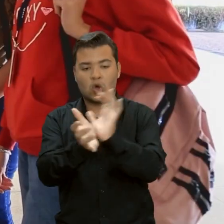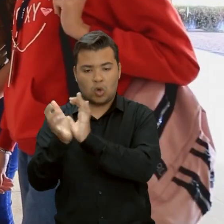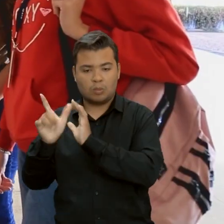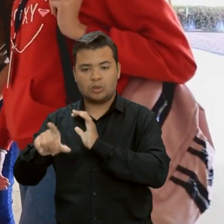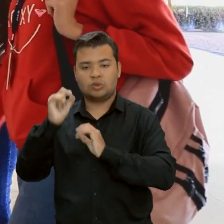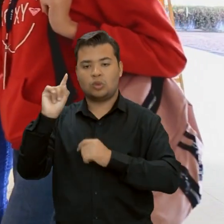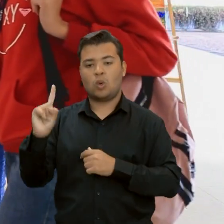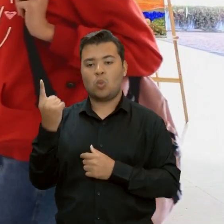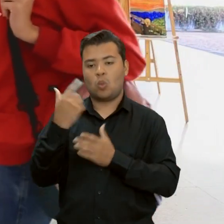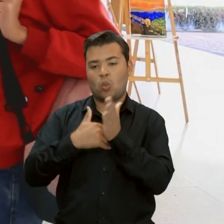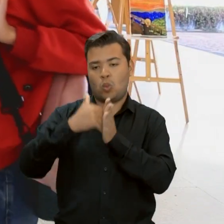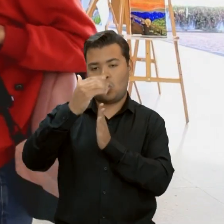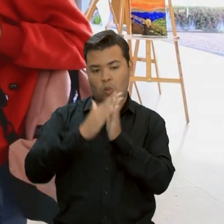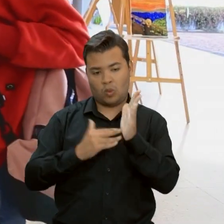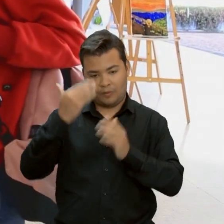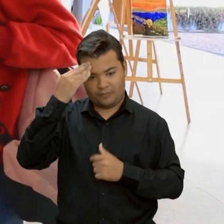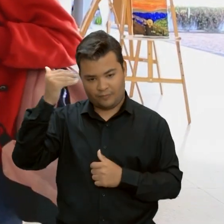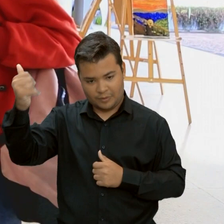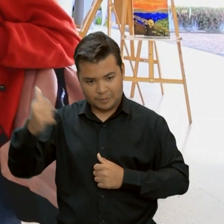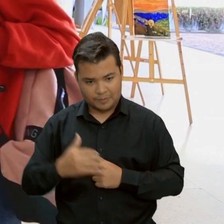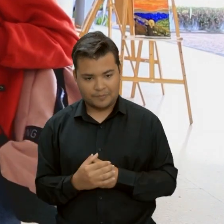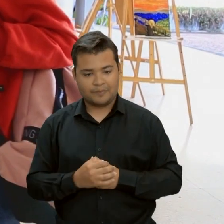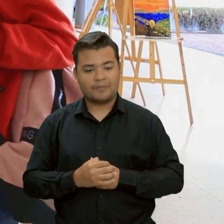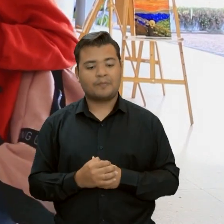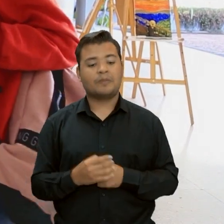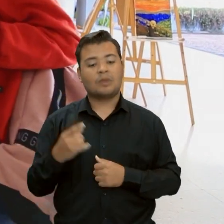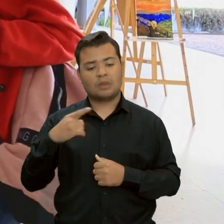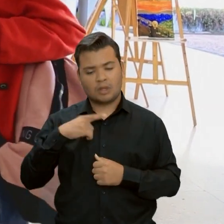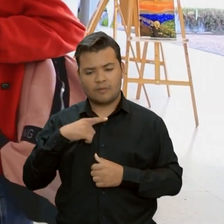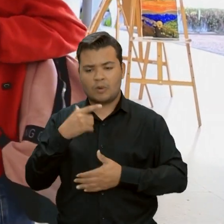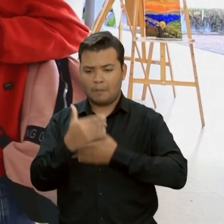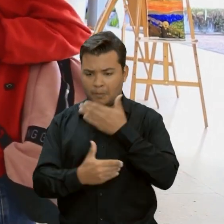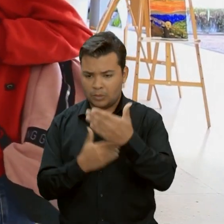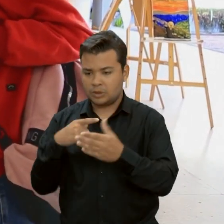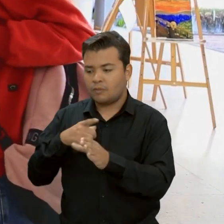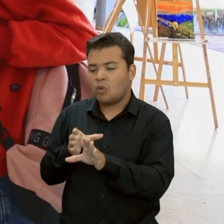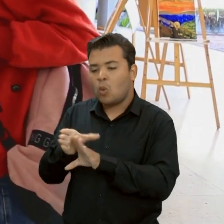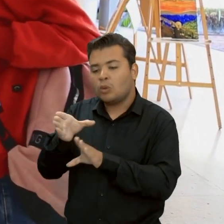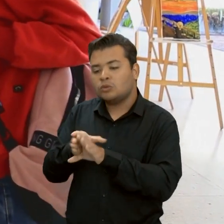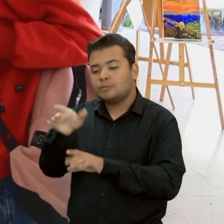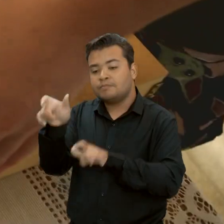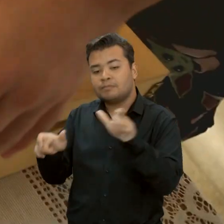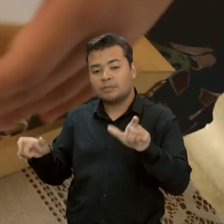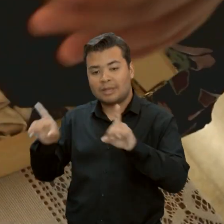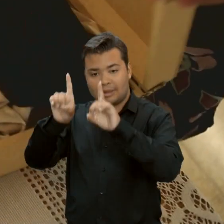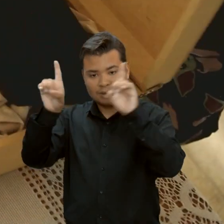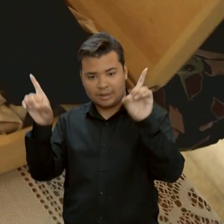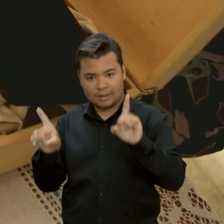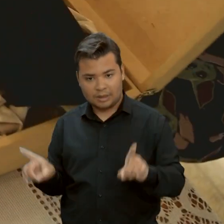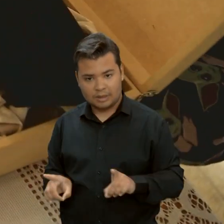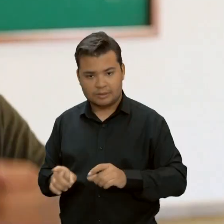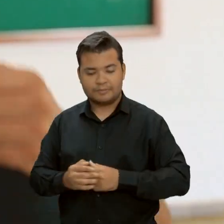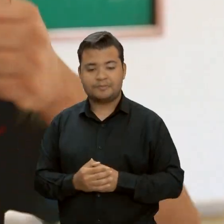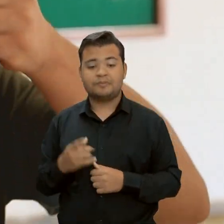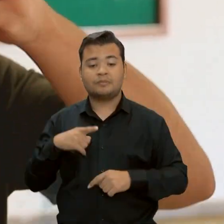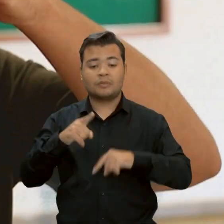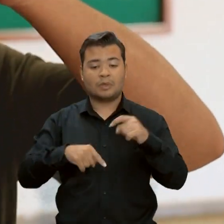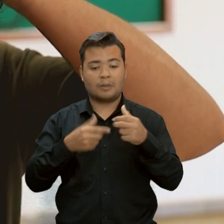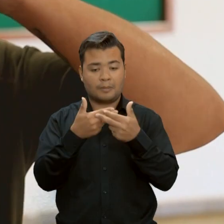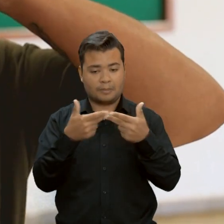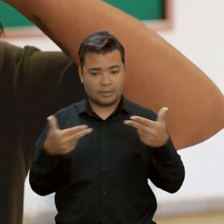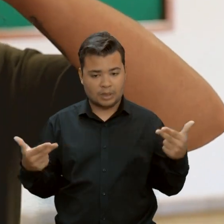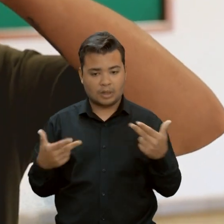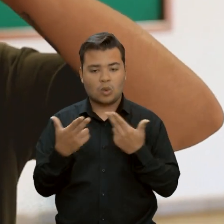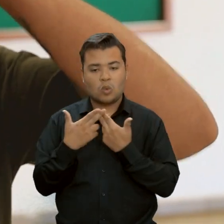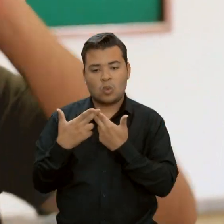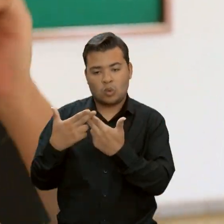arte. Durante todo o processo, ocorreram consultorias com pessoas com deficiência, em relação aos materiais